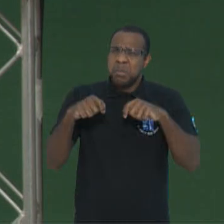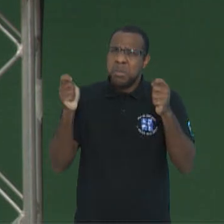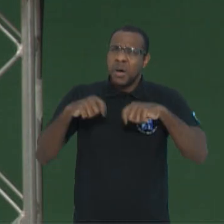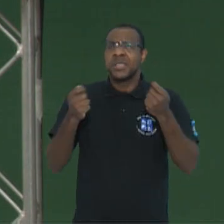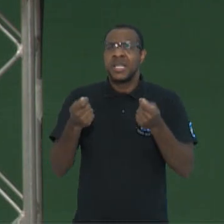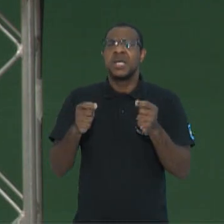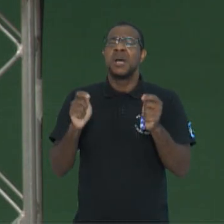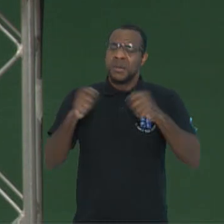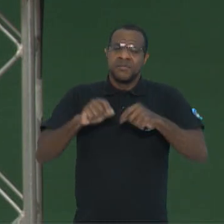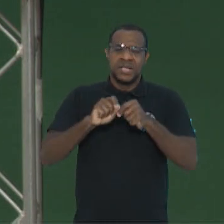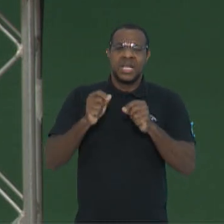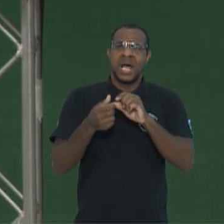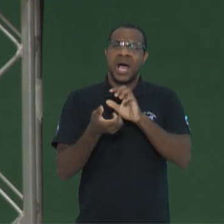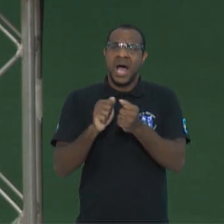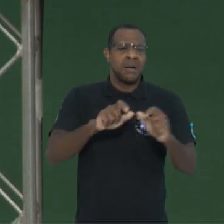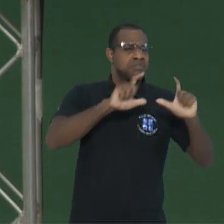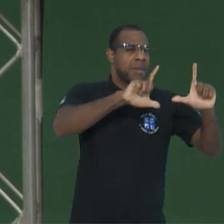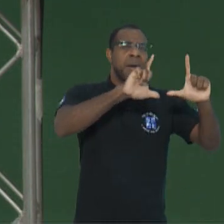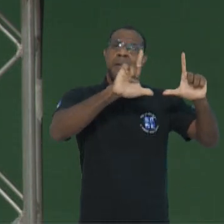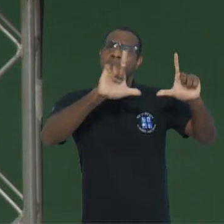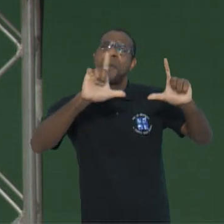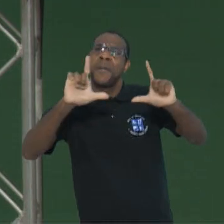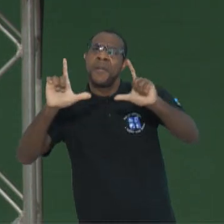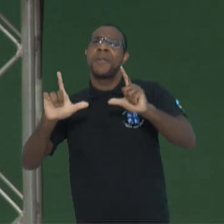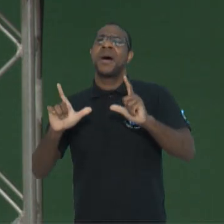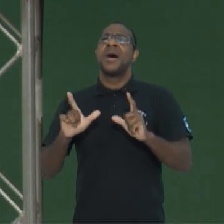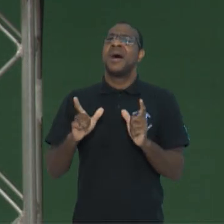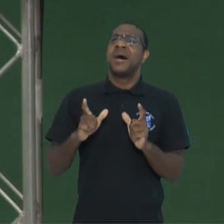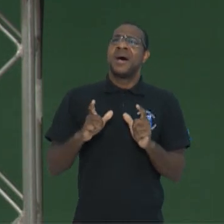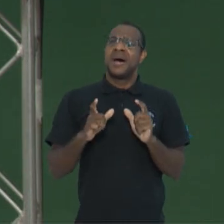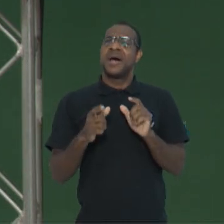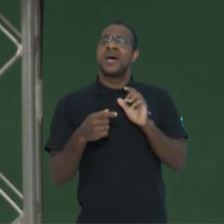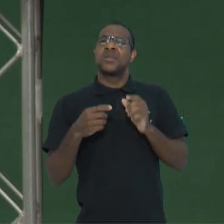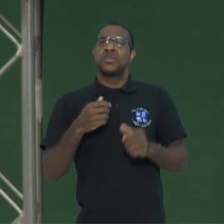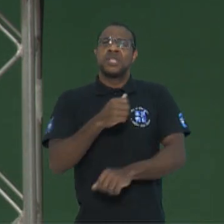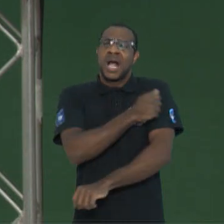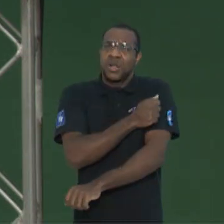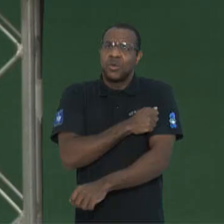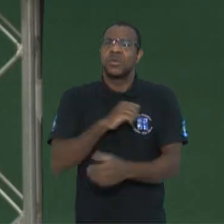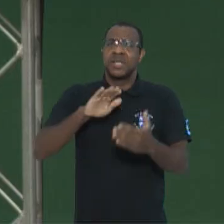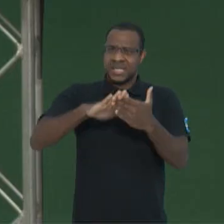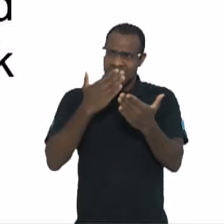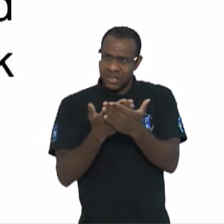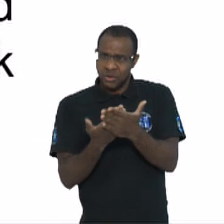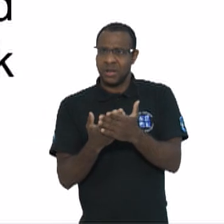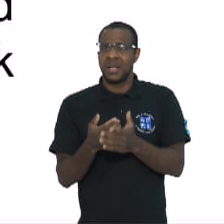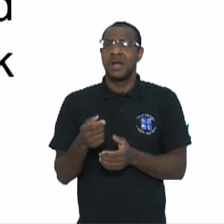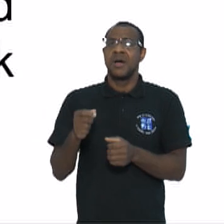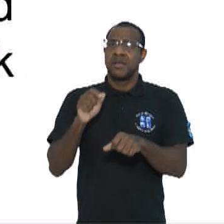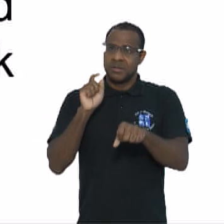fazer uma mostra de arte dos alunos da escola? Vou dar um tempinho para vocês pensarem e a gente retorna.